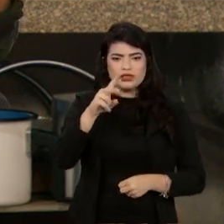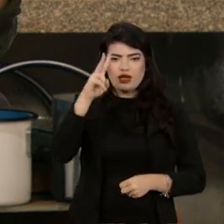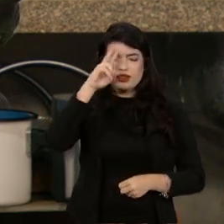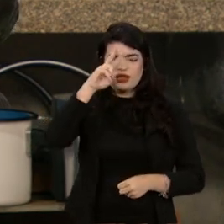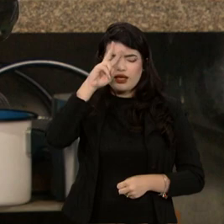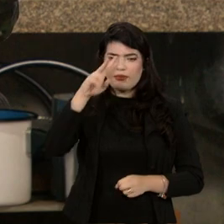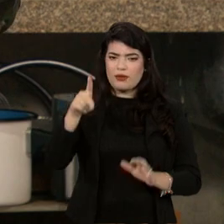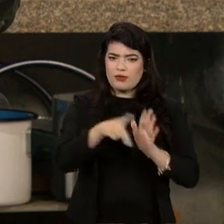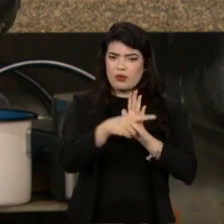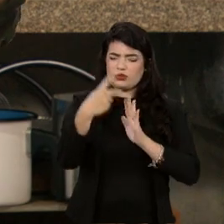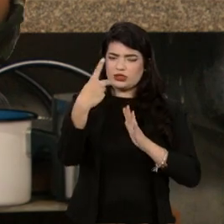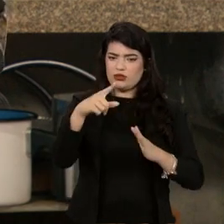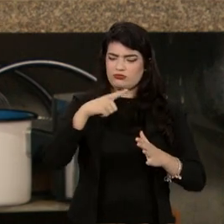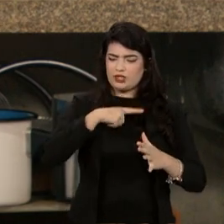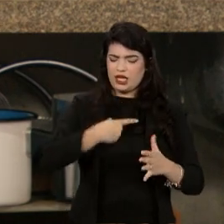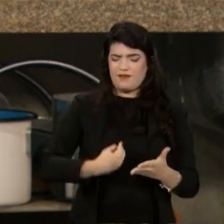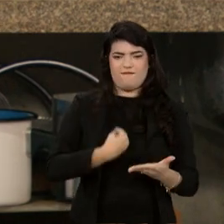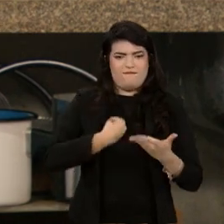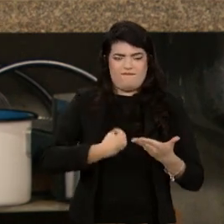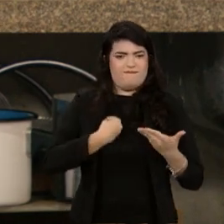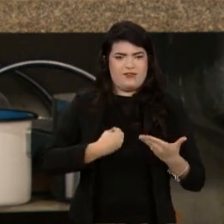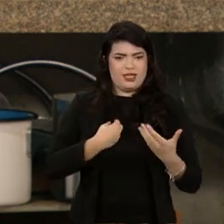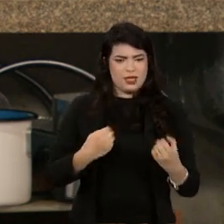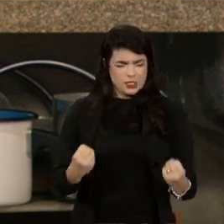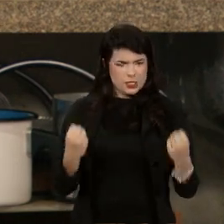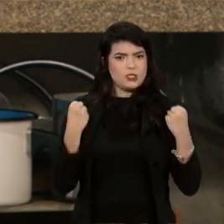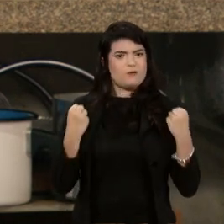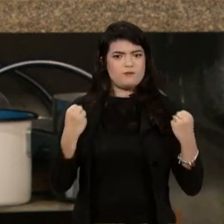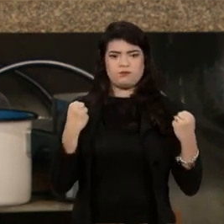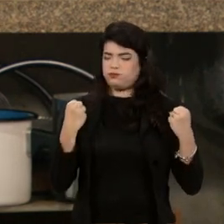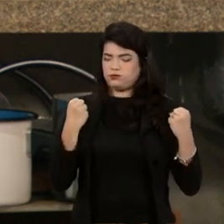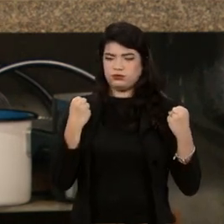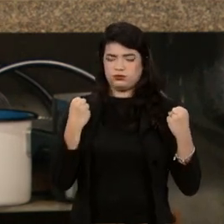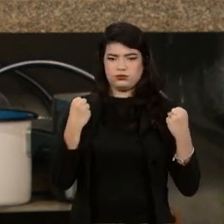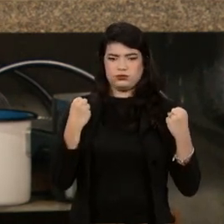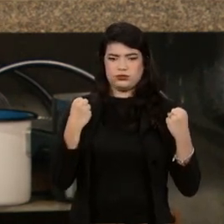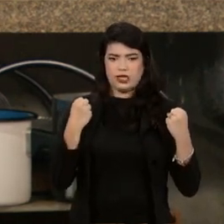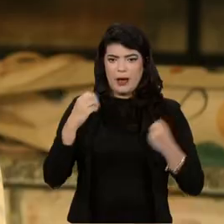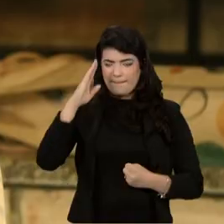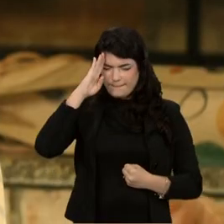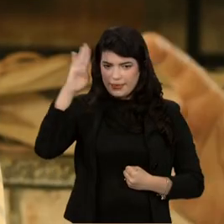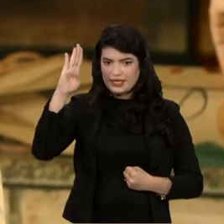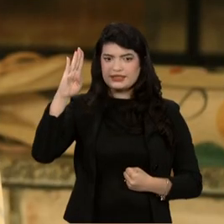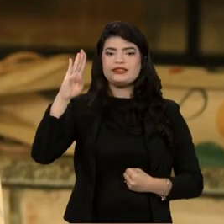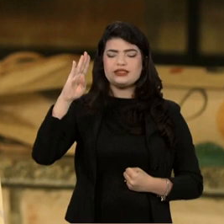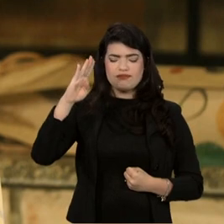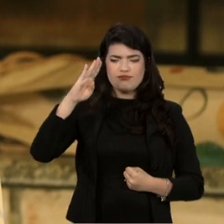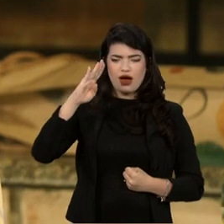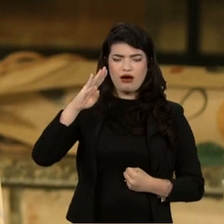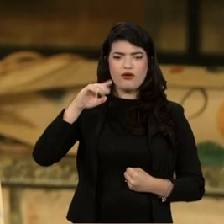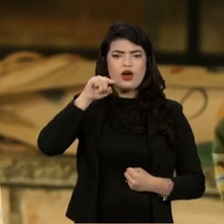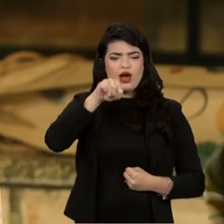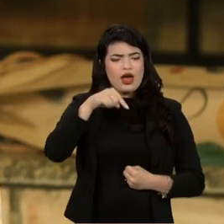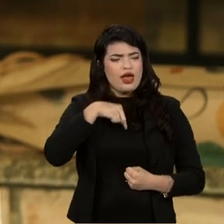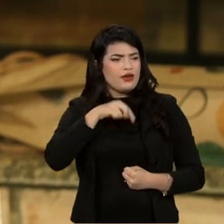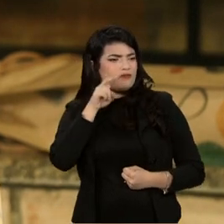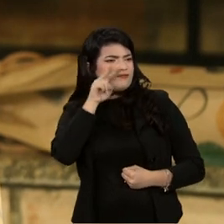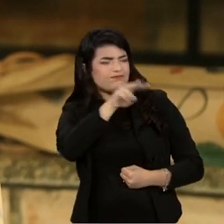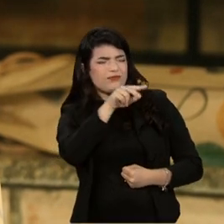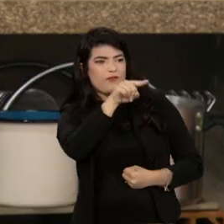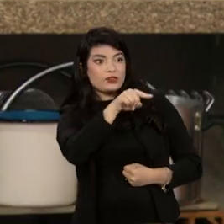atlética espelteis, tinha força por três. Menino, eu ouvia dizer que você